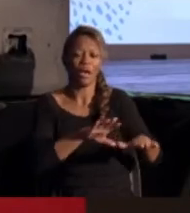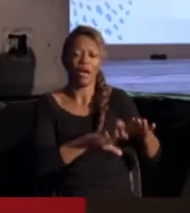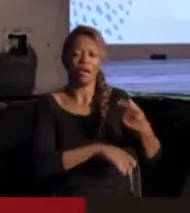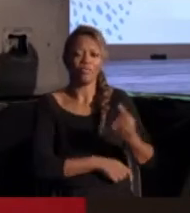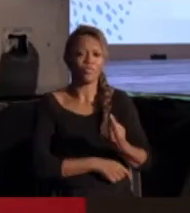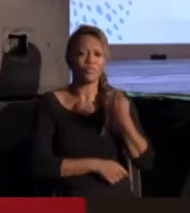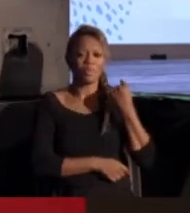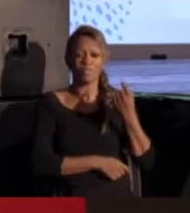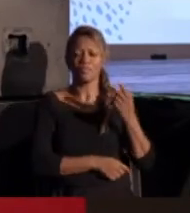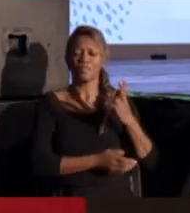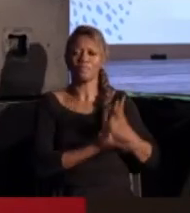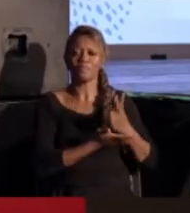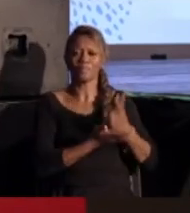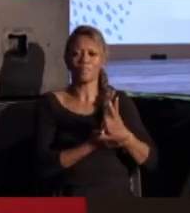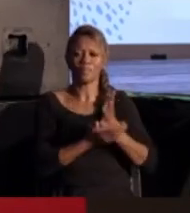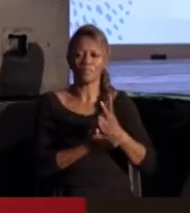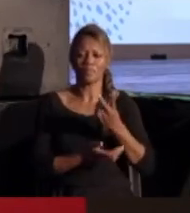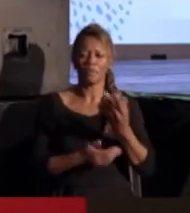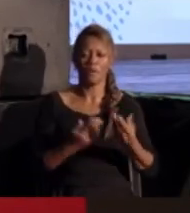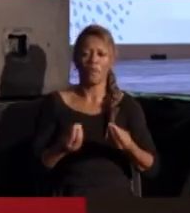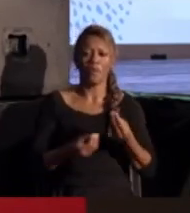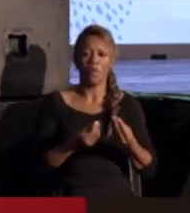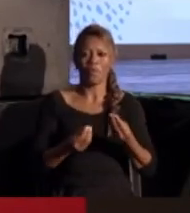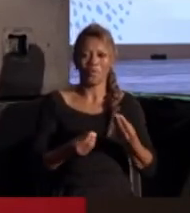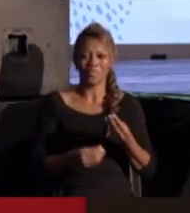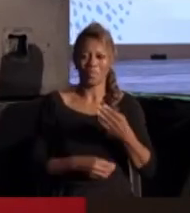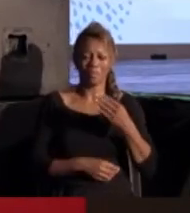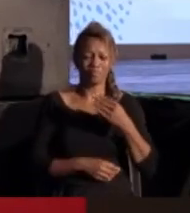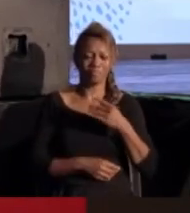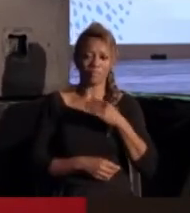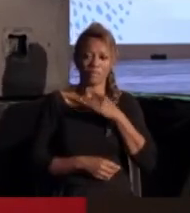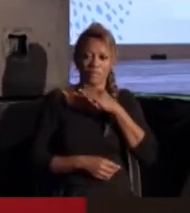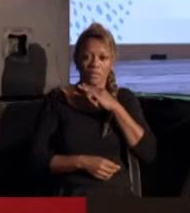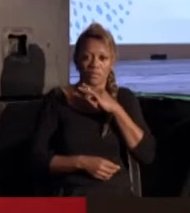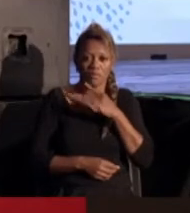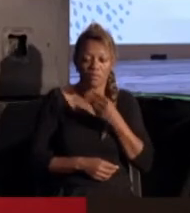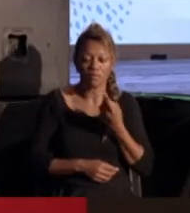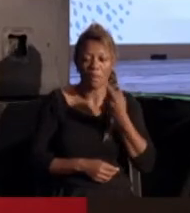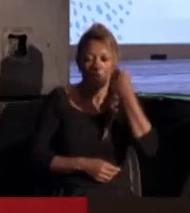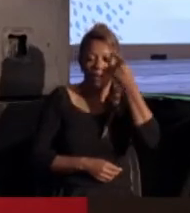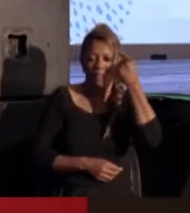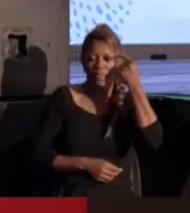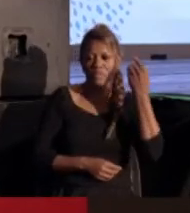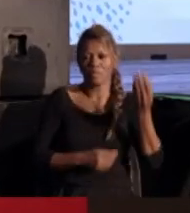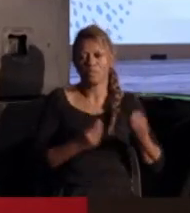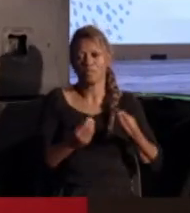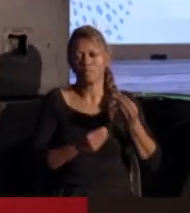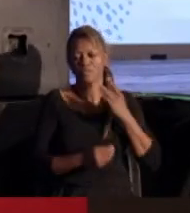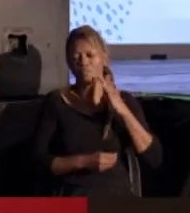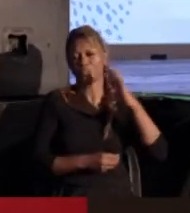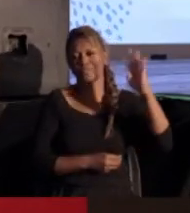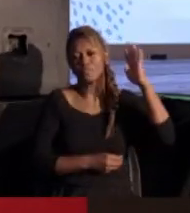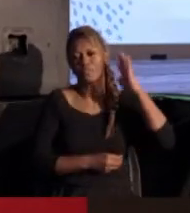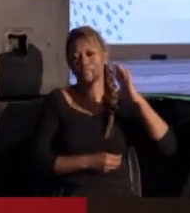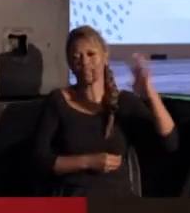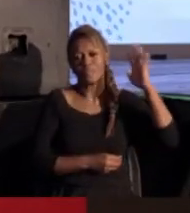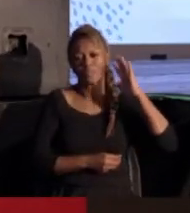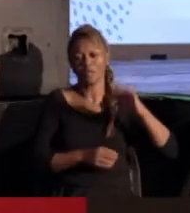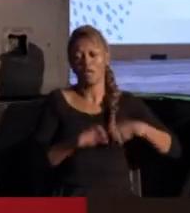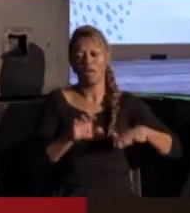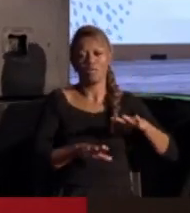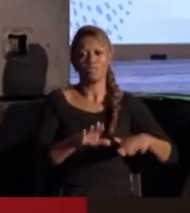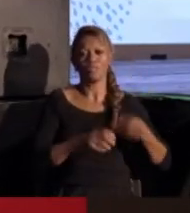e sempre foi o meu mal-estar com teorias odontológicas. Com a teoria ou as teorias